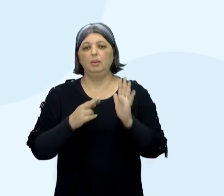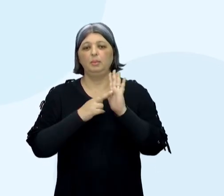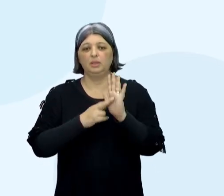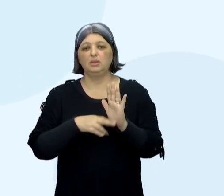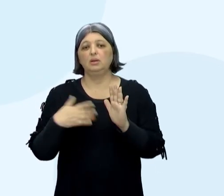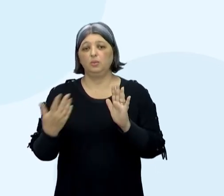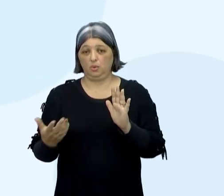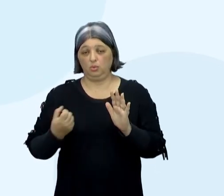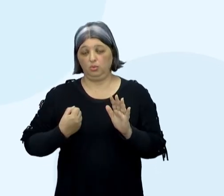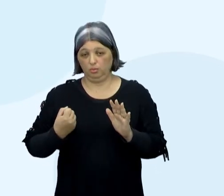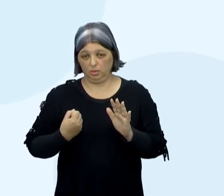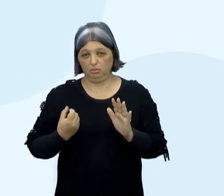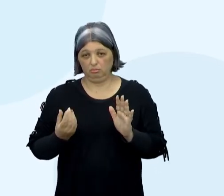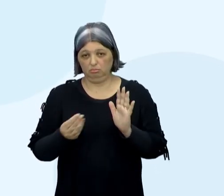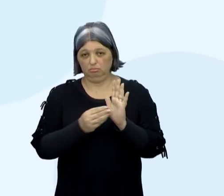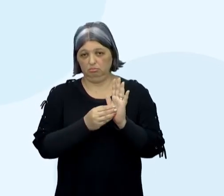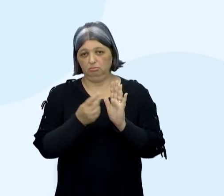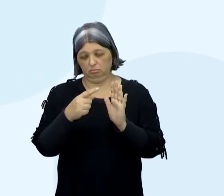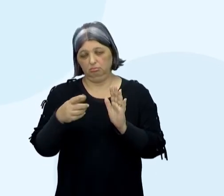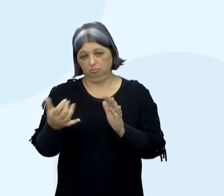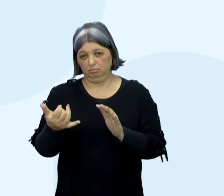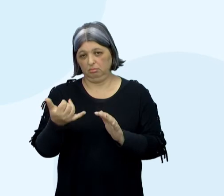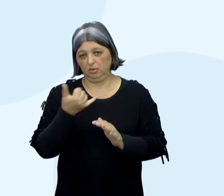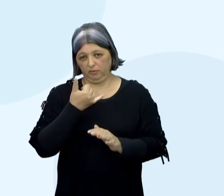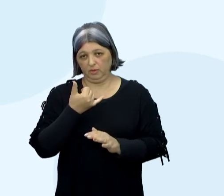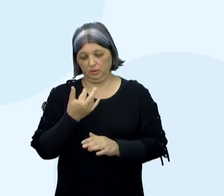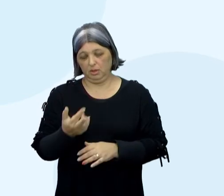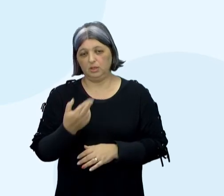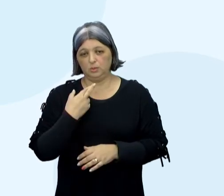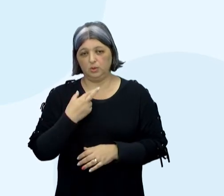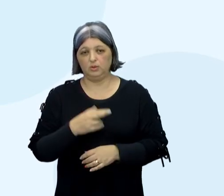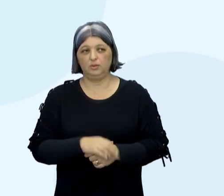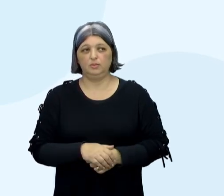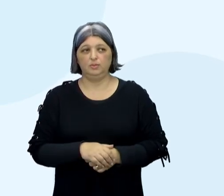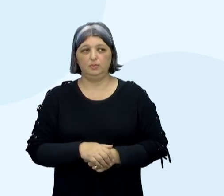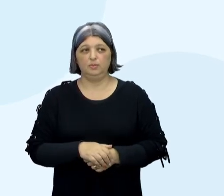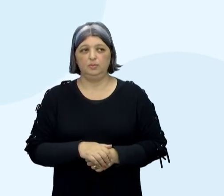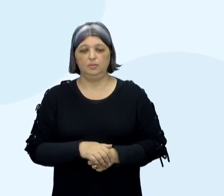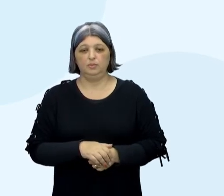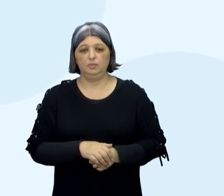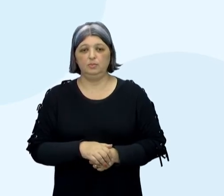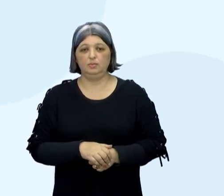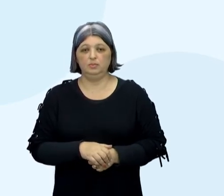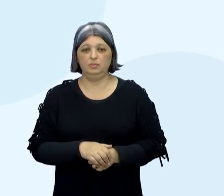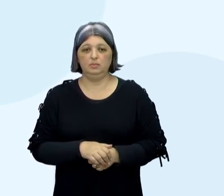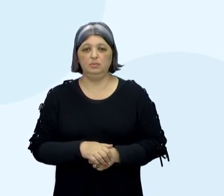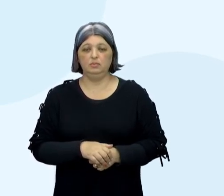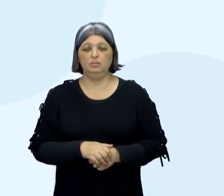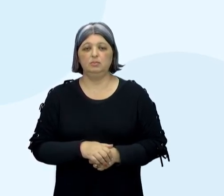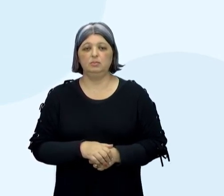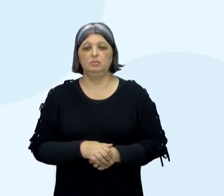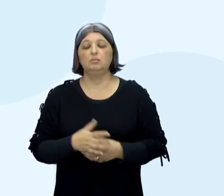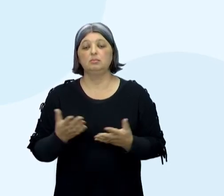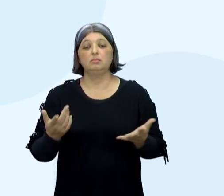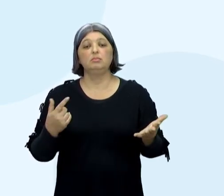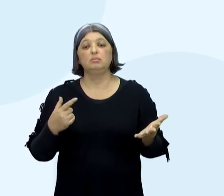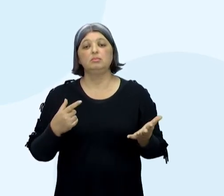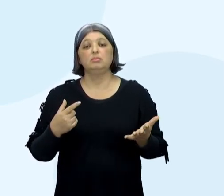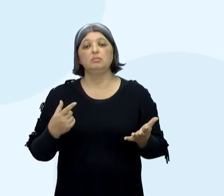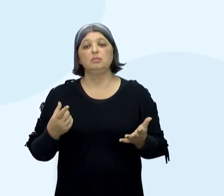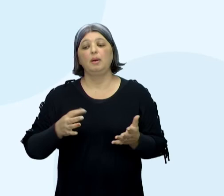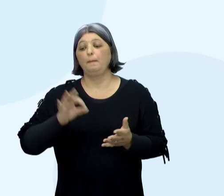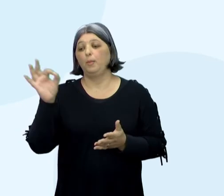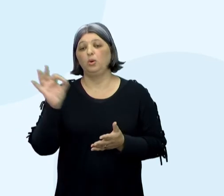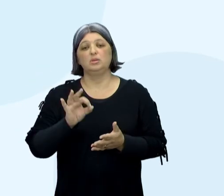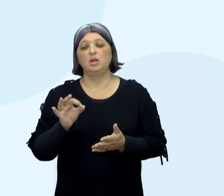representa? Queria que vocês aí falassem para mim aí, pensassem, né? Fizessem esse questionamento. Quantos por